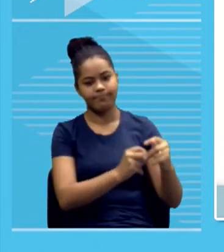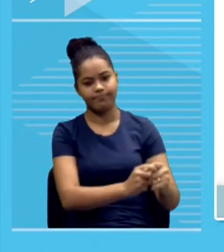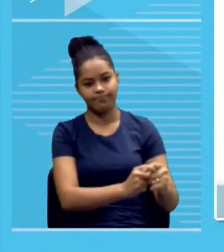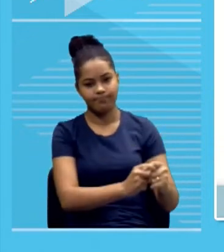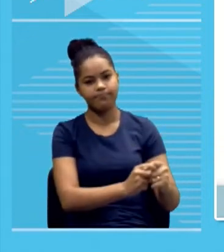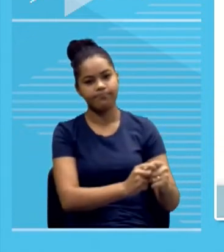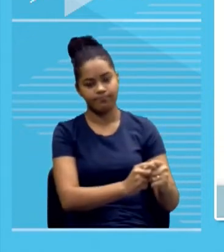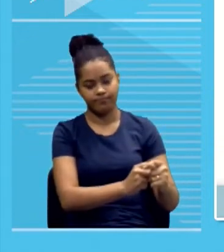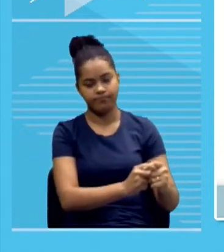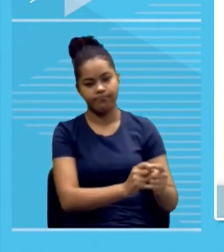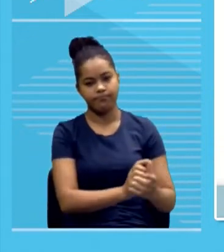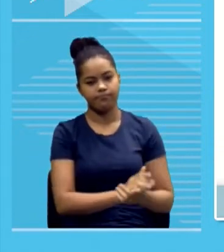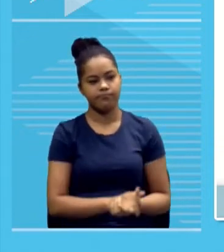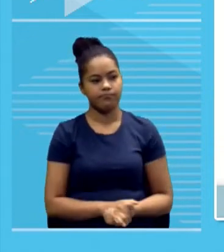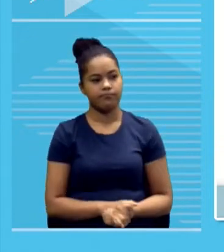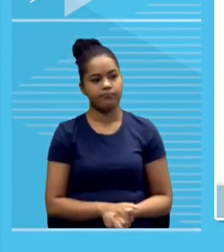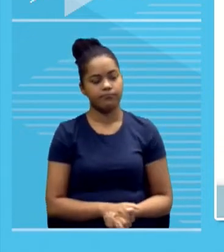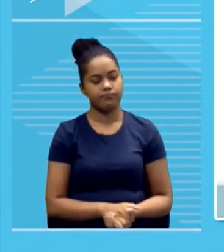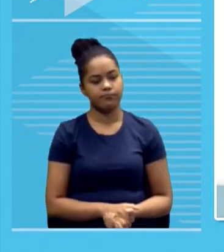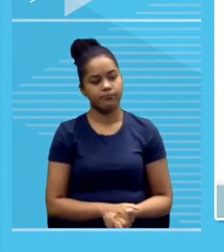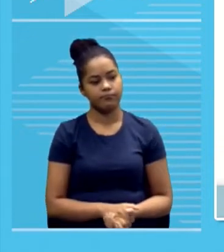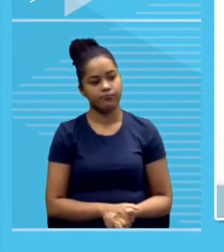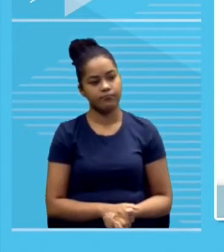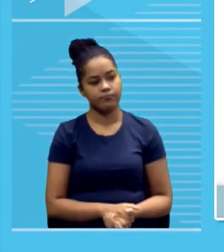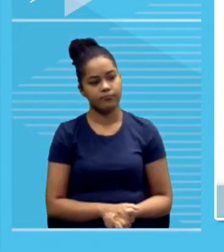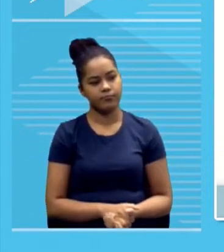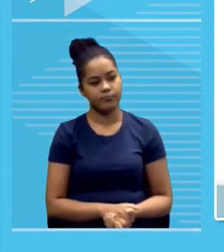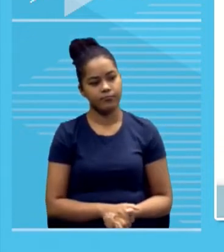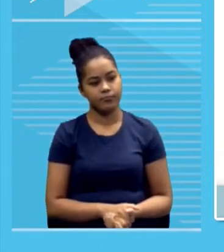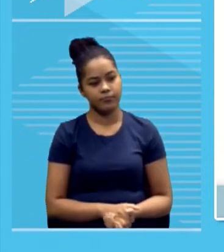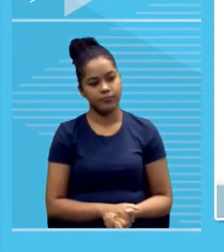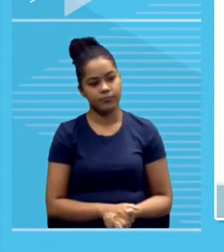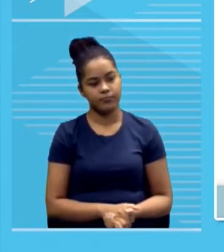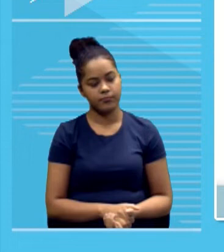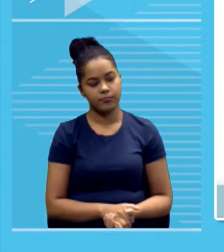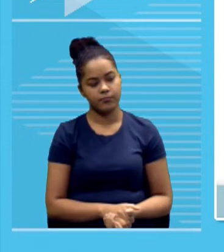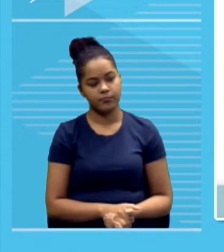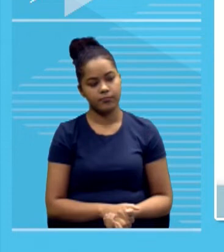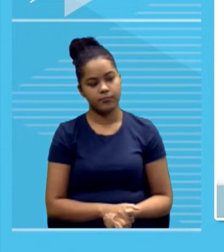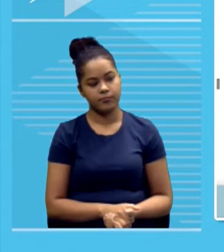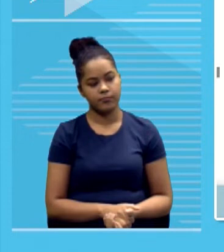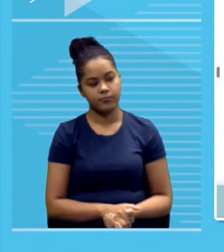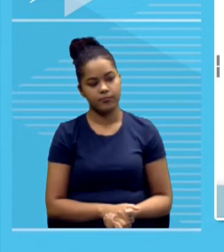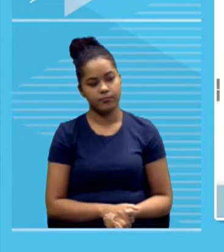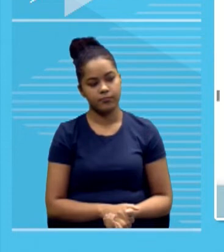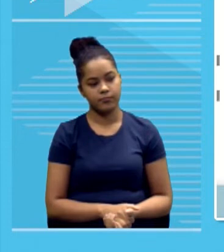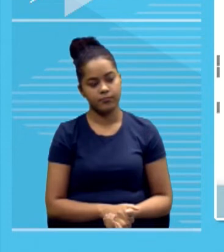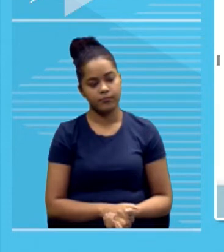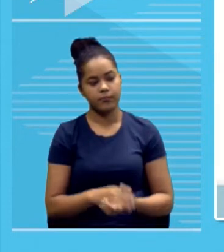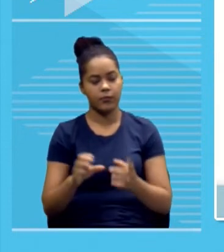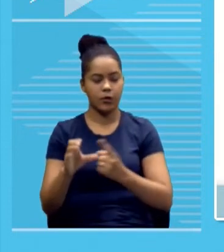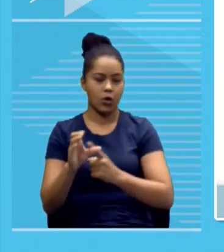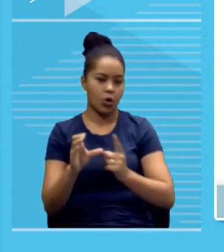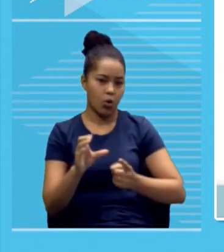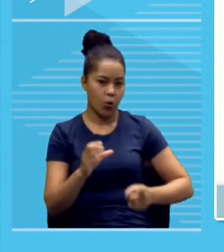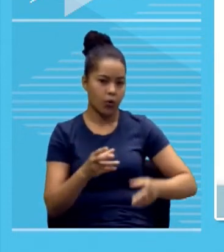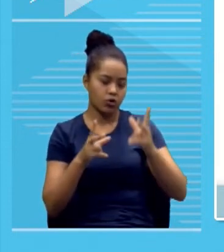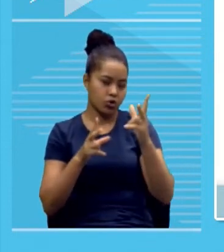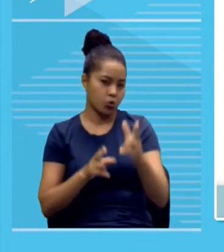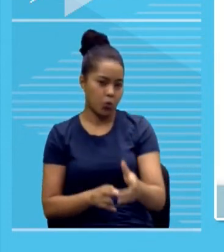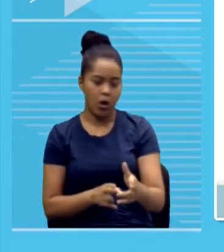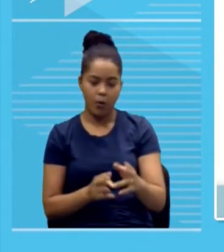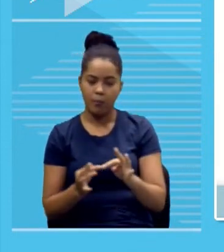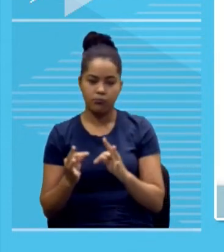os resistores são percorridos pela mesma corrente elétrica. Ok? Então, aqui,